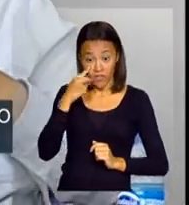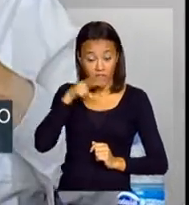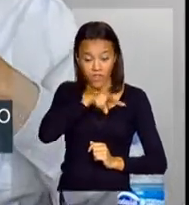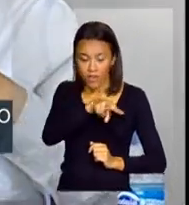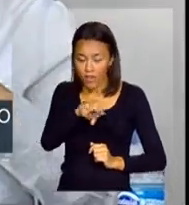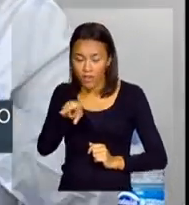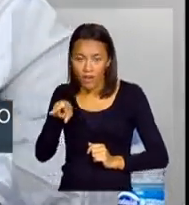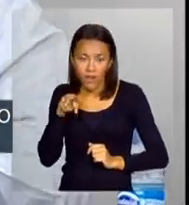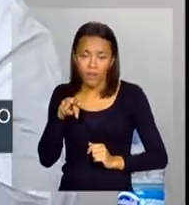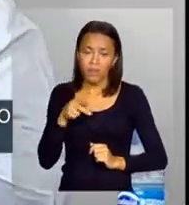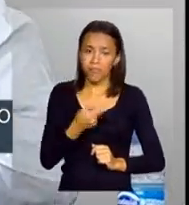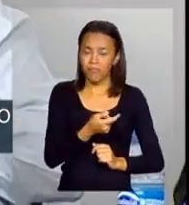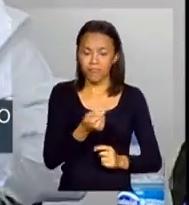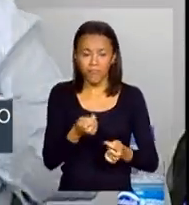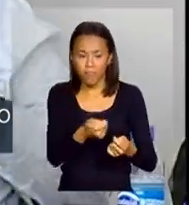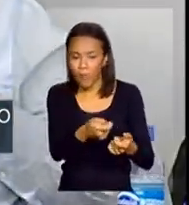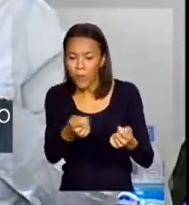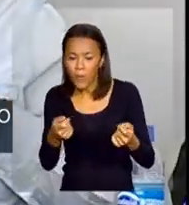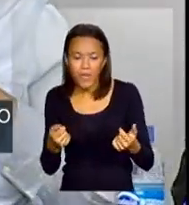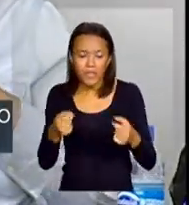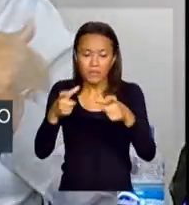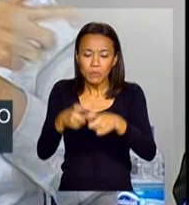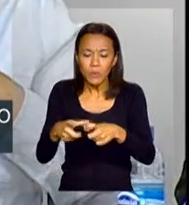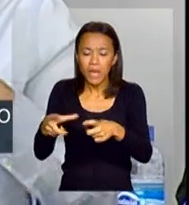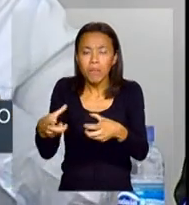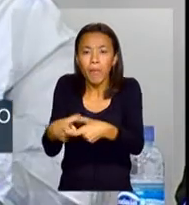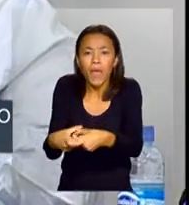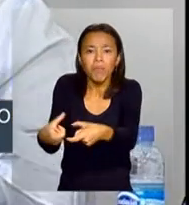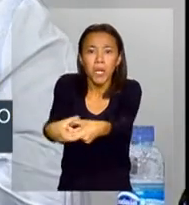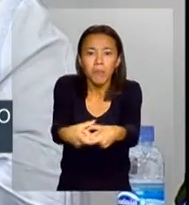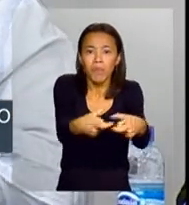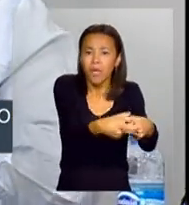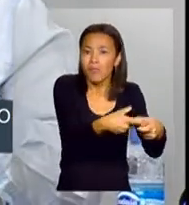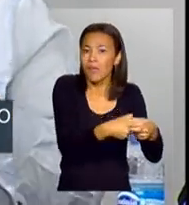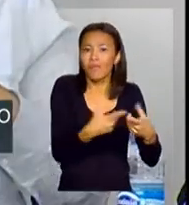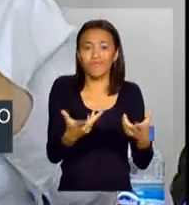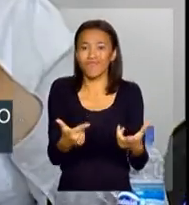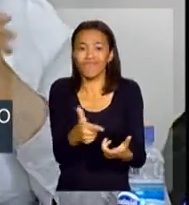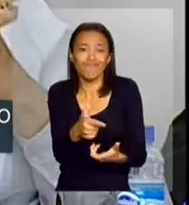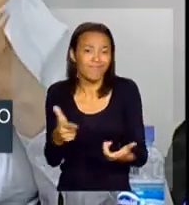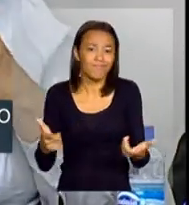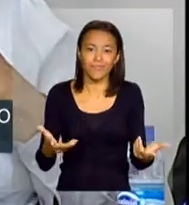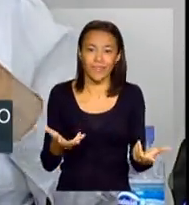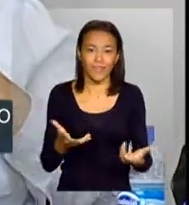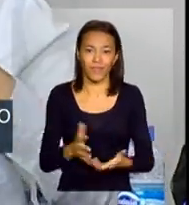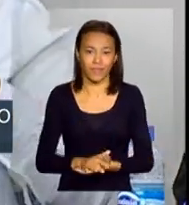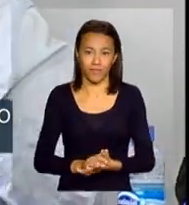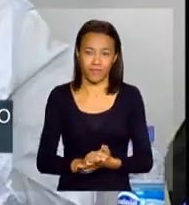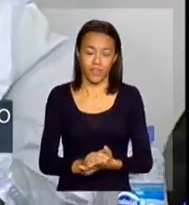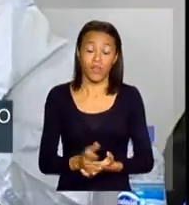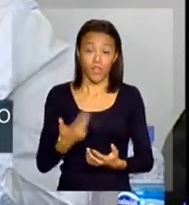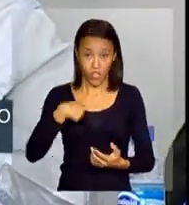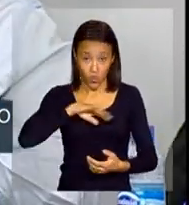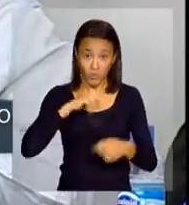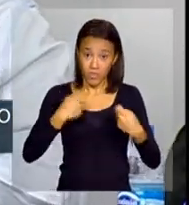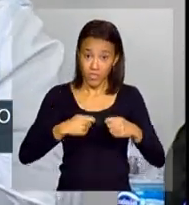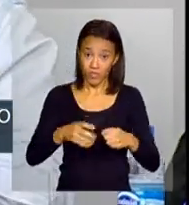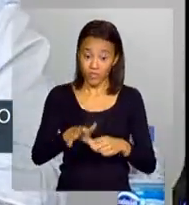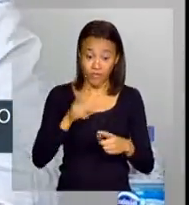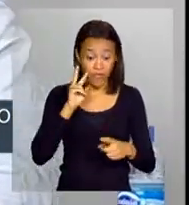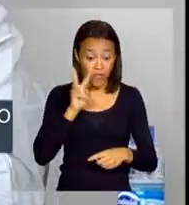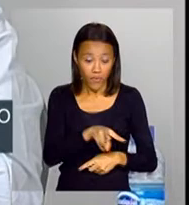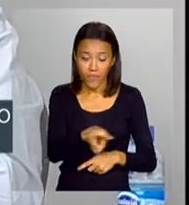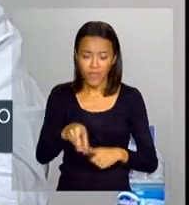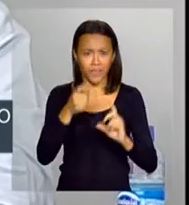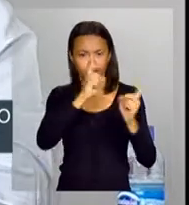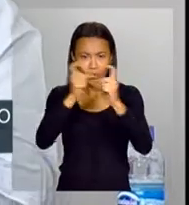paisagem, pequenas ilhas de vegetação que não tem conectividade nenhuma, que uma coisa que a gente precisa discutir